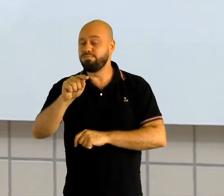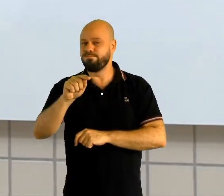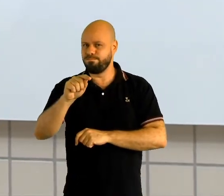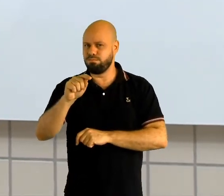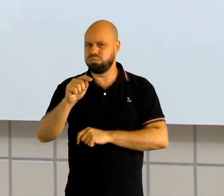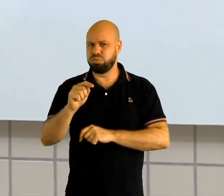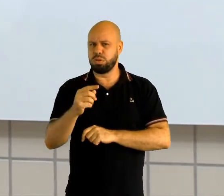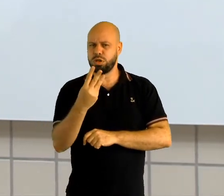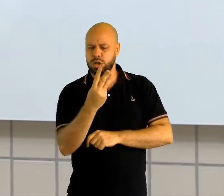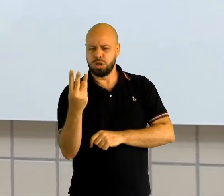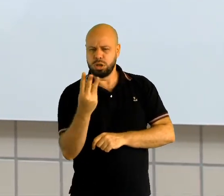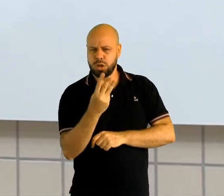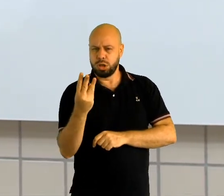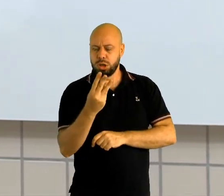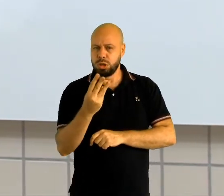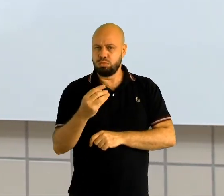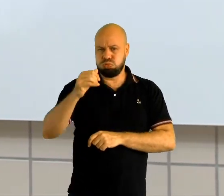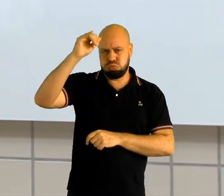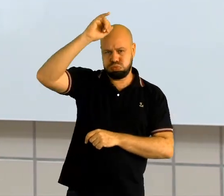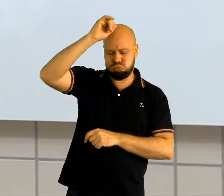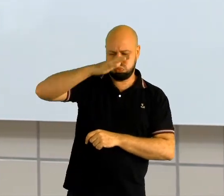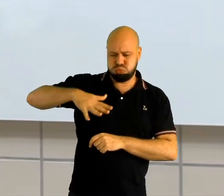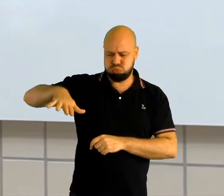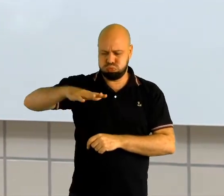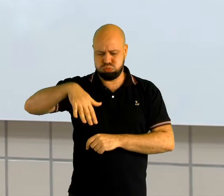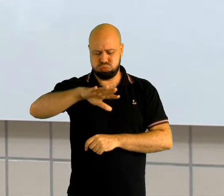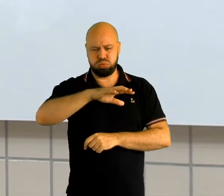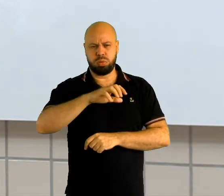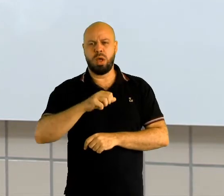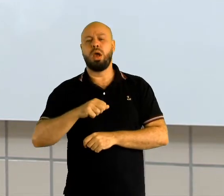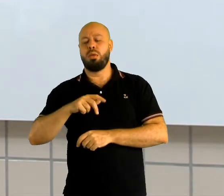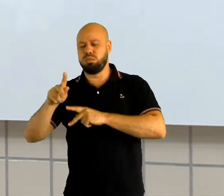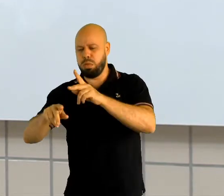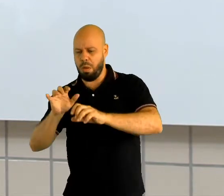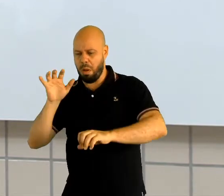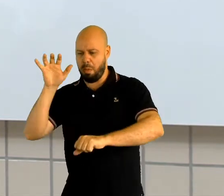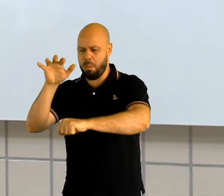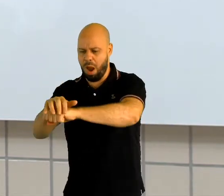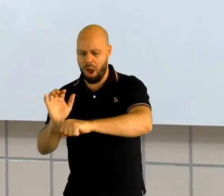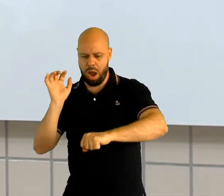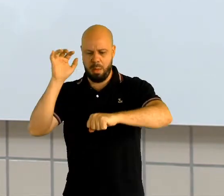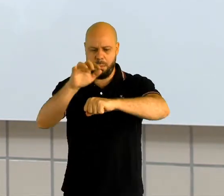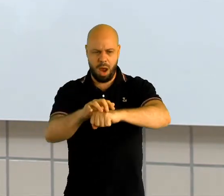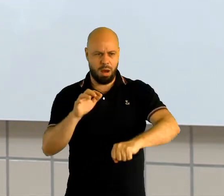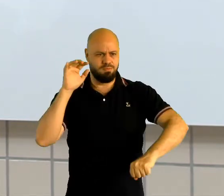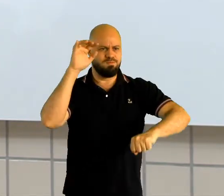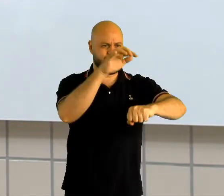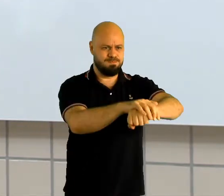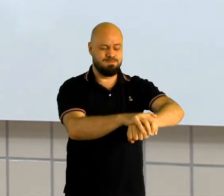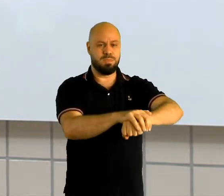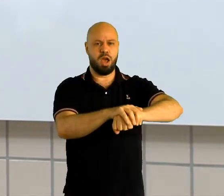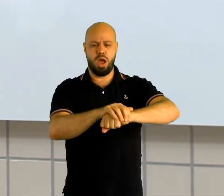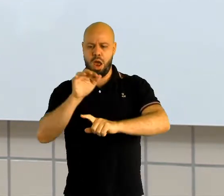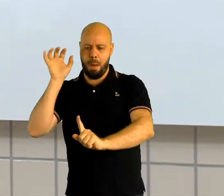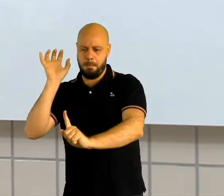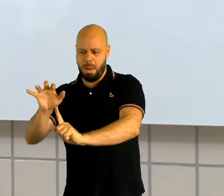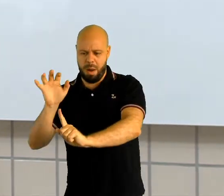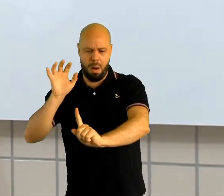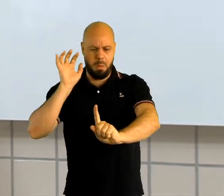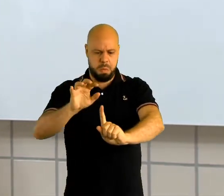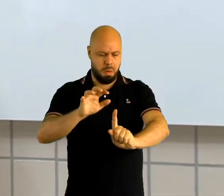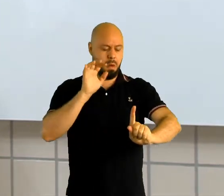que dominaram a grande quantidade de povos e exerceram um poder e uma influência sobre esses